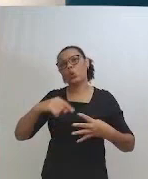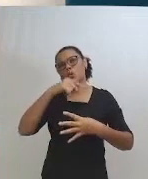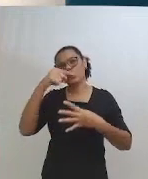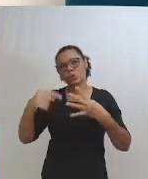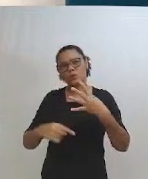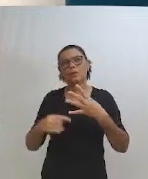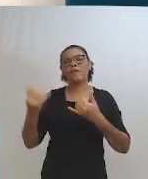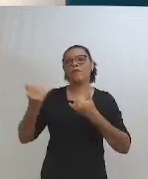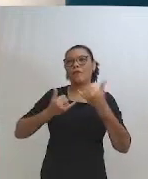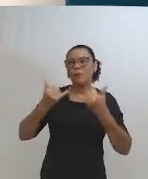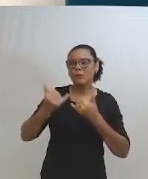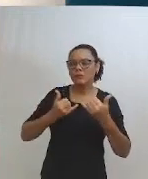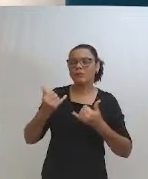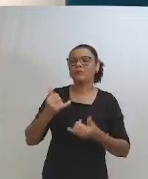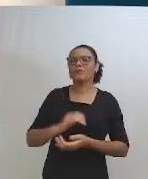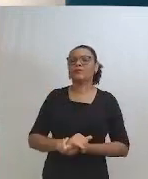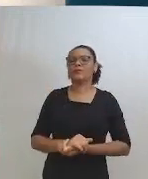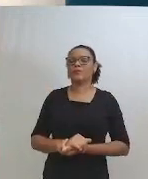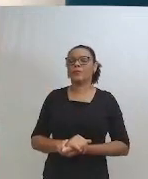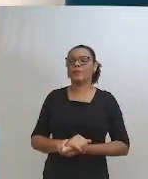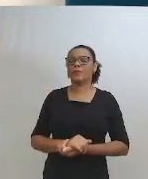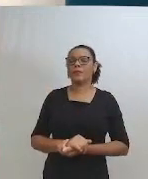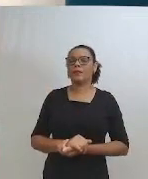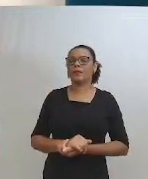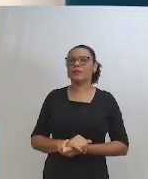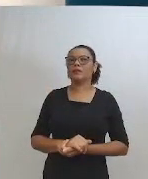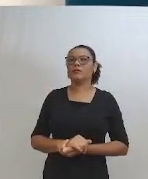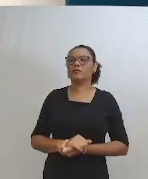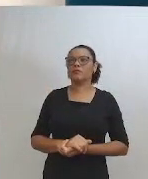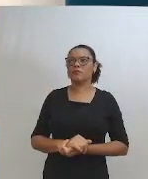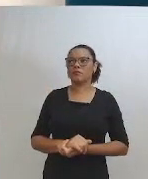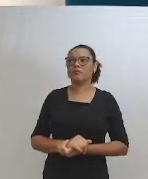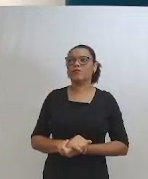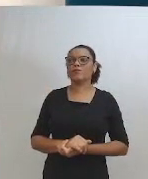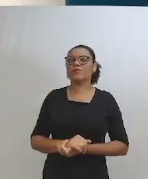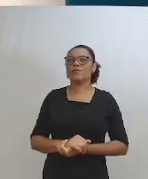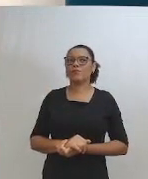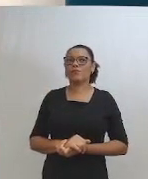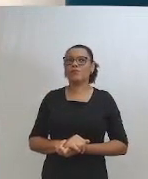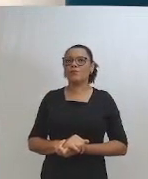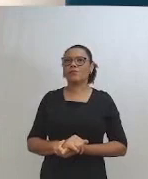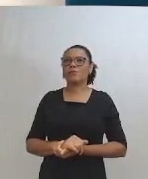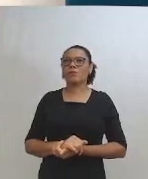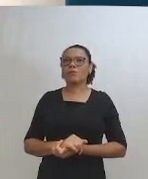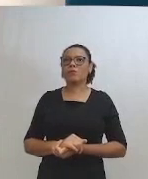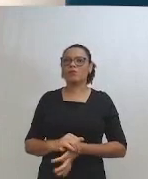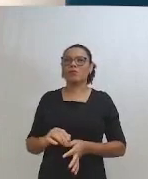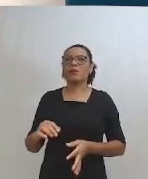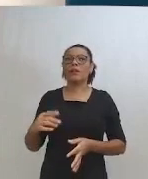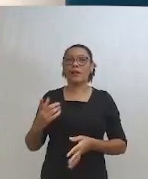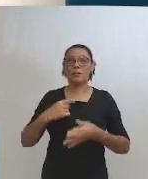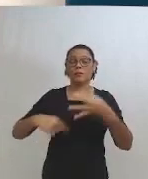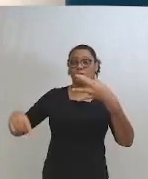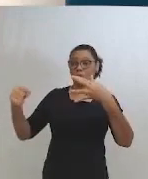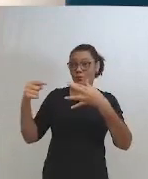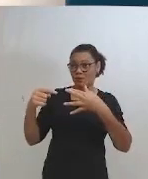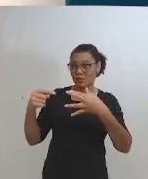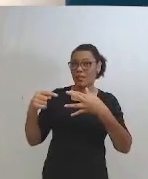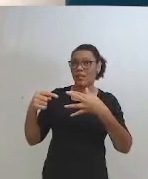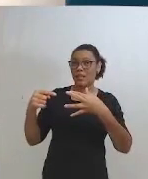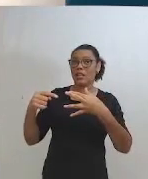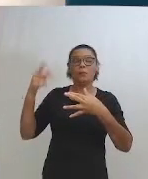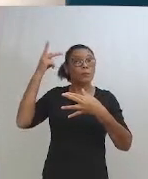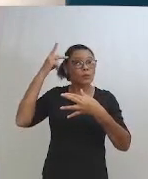decorrentes serem desentranhados da ação penal, cabendo ao juízo de direito da Terceira Vara Federal de Santo André, São Paulo,